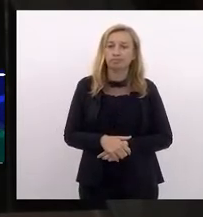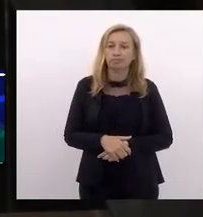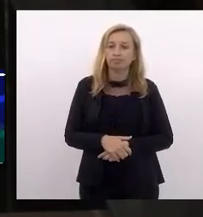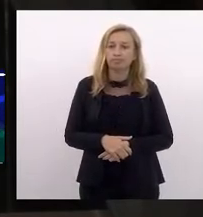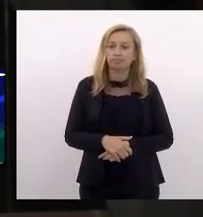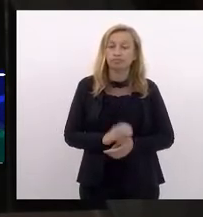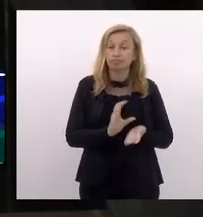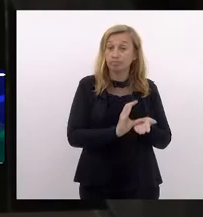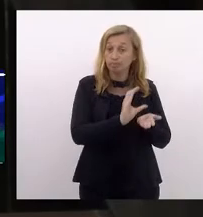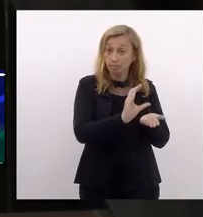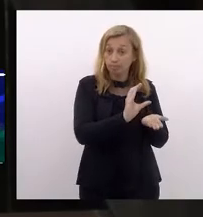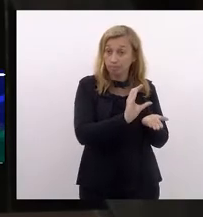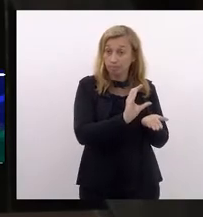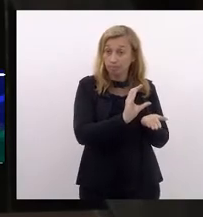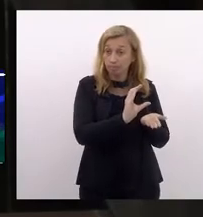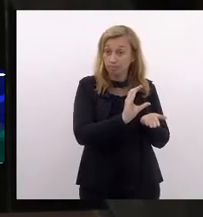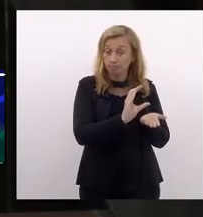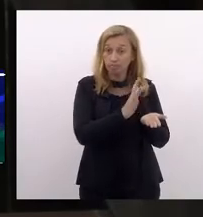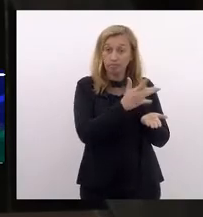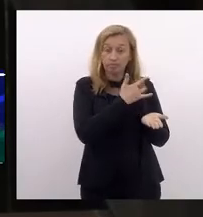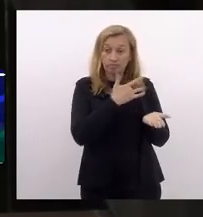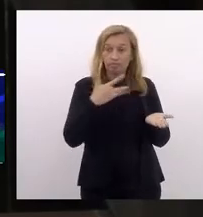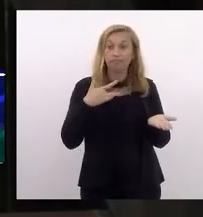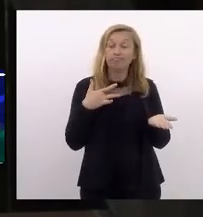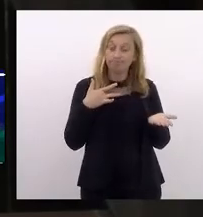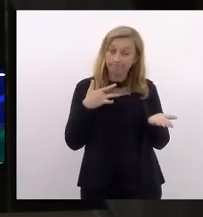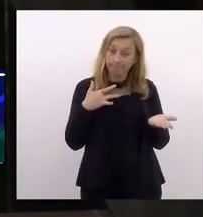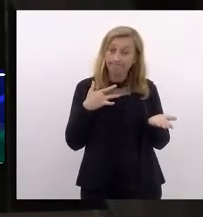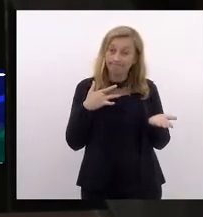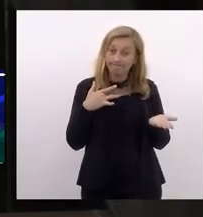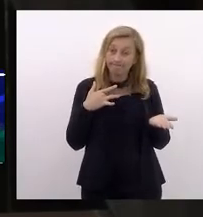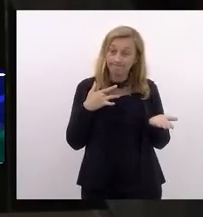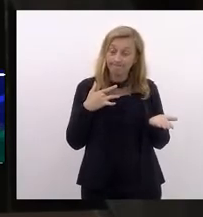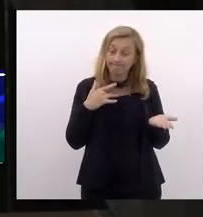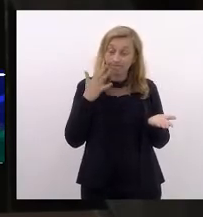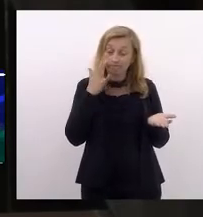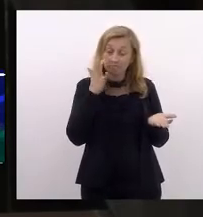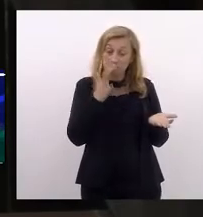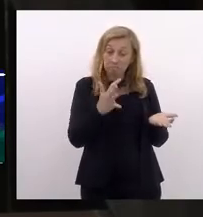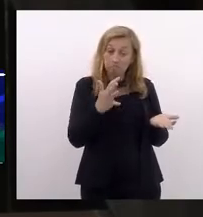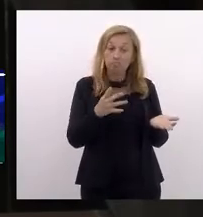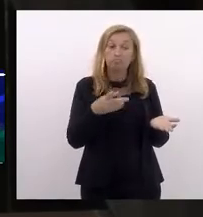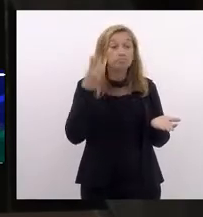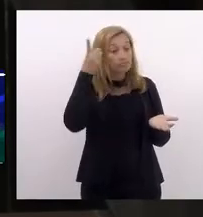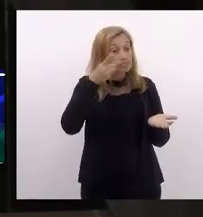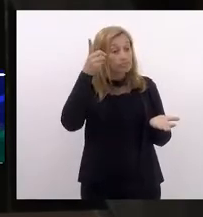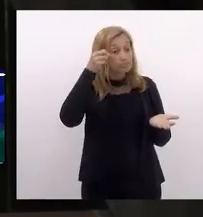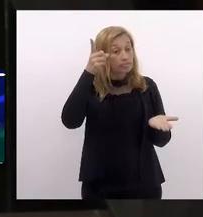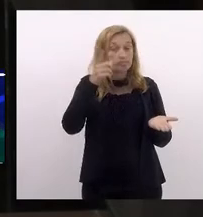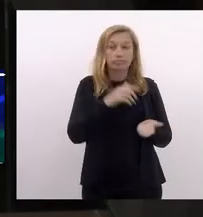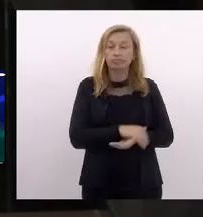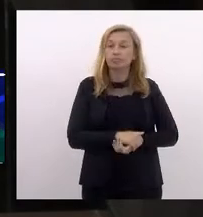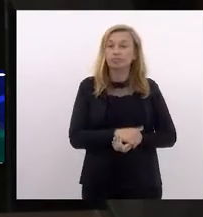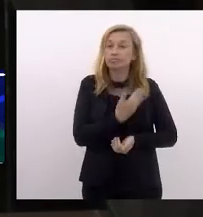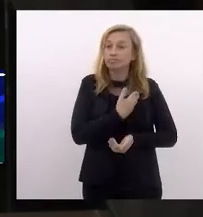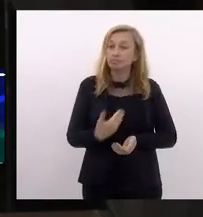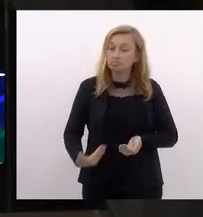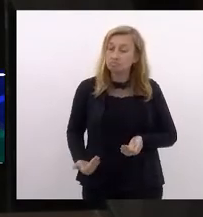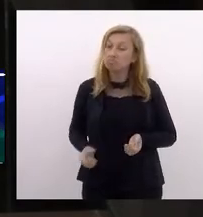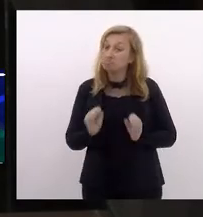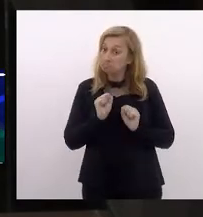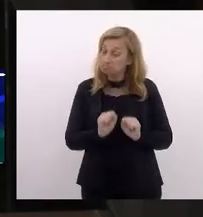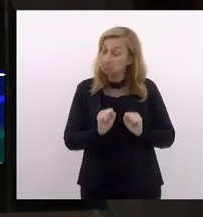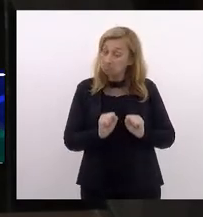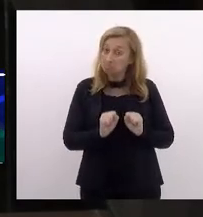do orçamento da saúde e chama atenção deputada Lucinha que o governo